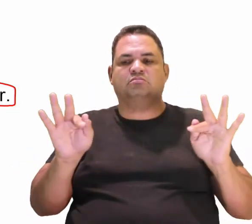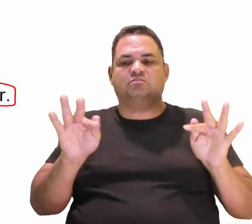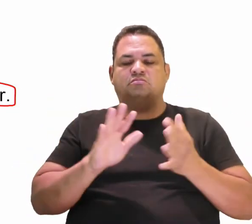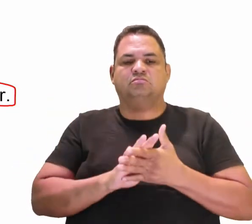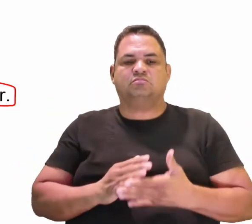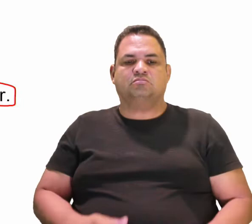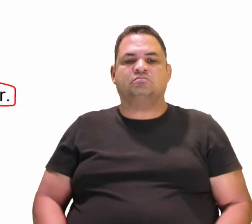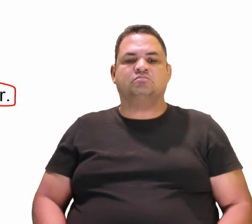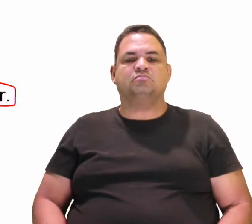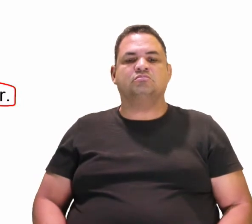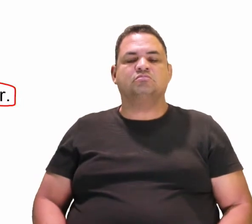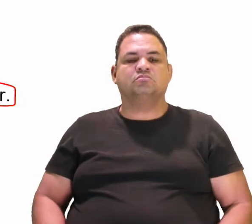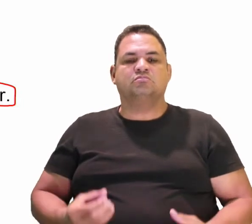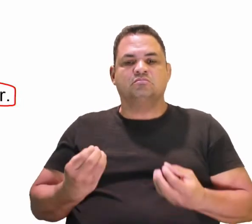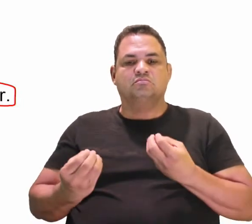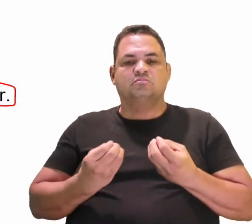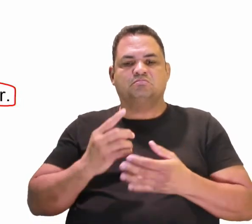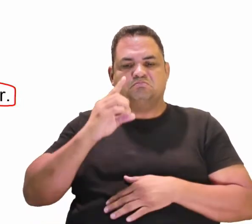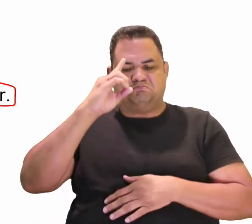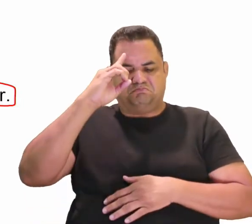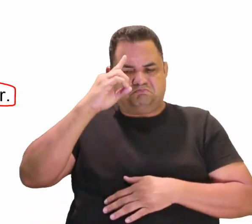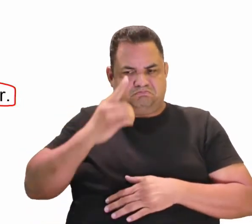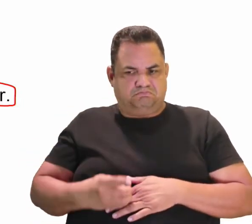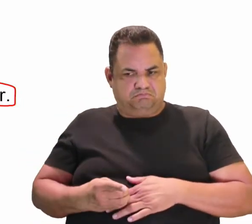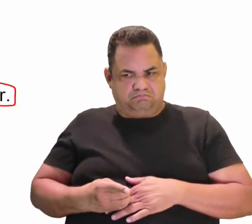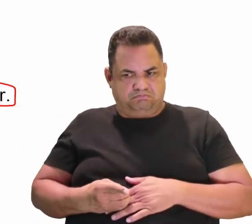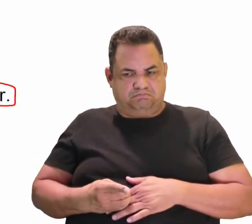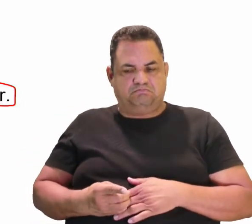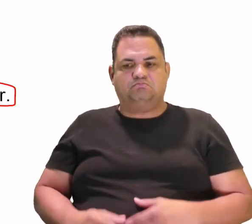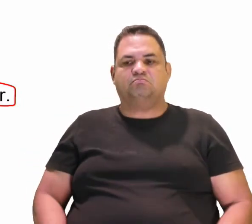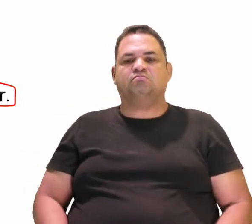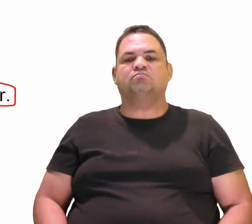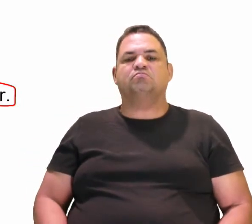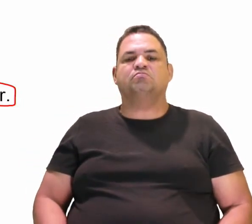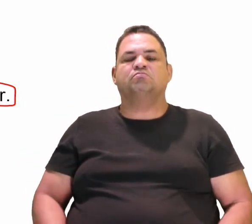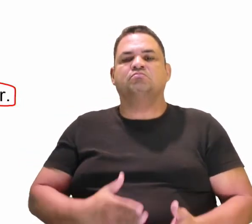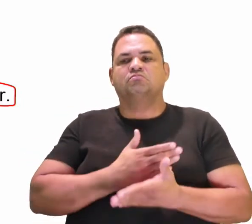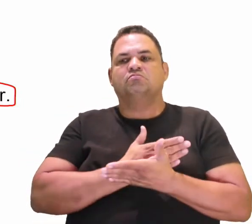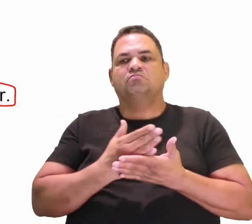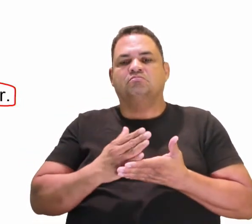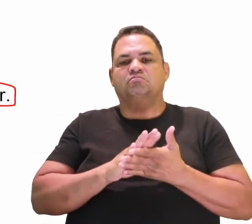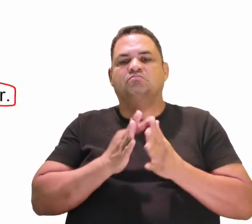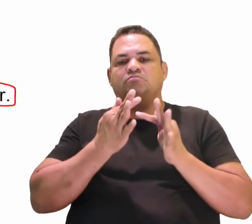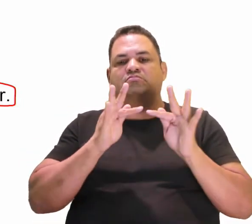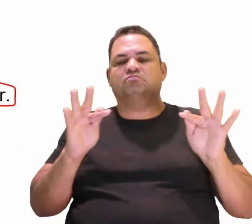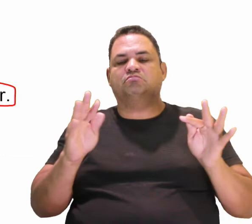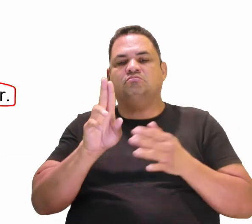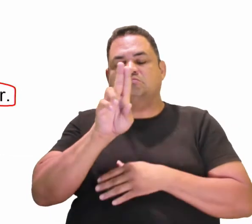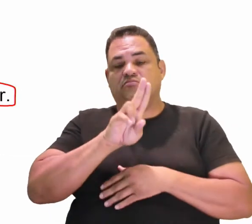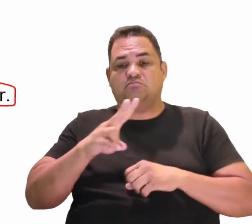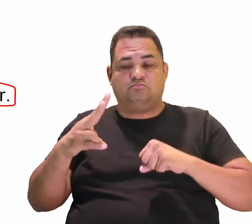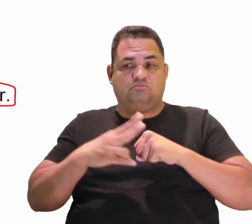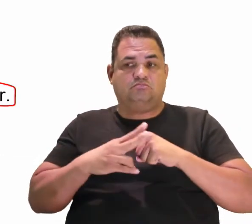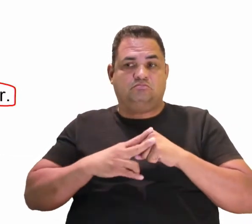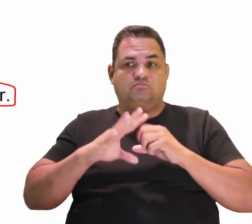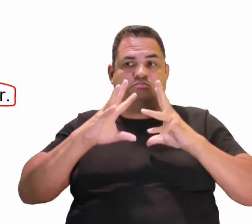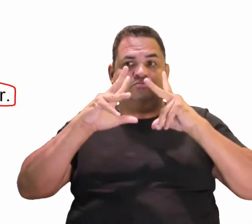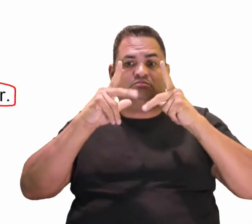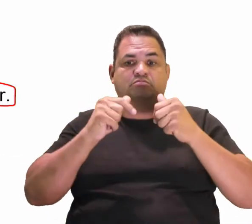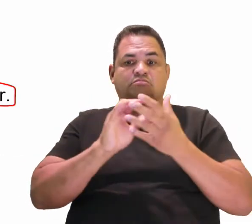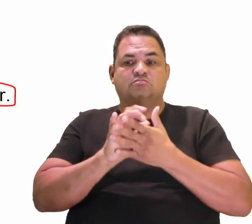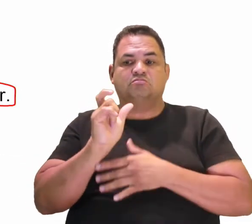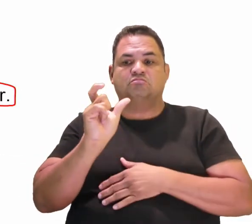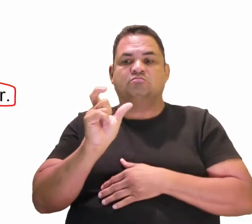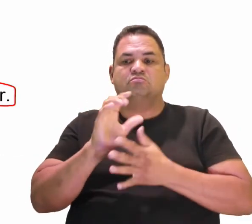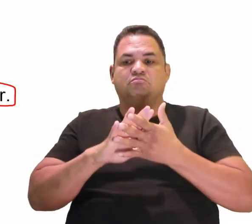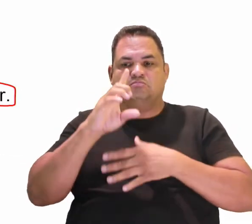agora, elas estão no modo imperativo. Eu começo a frase usando um verbo. Todas essas palavras